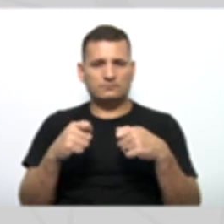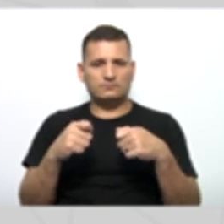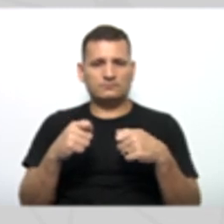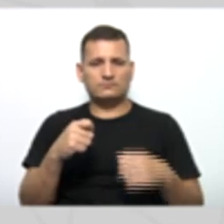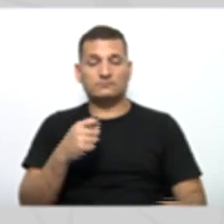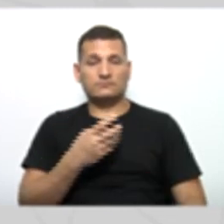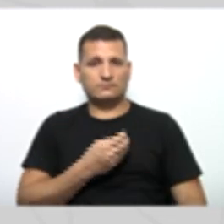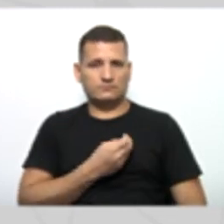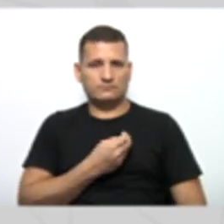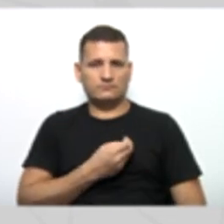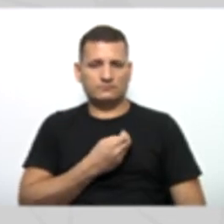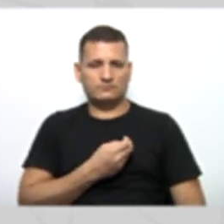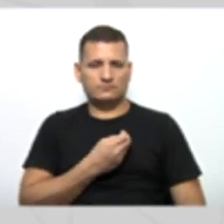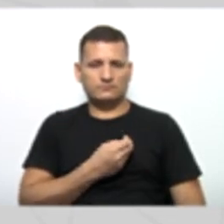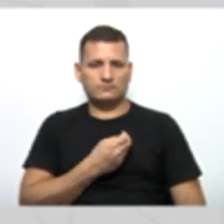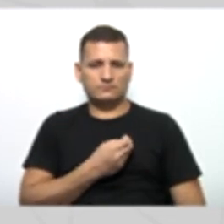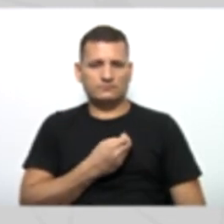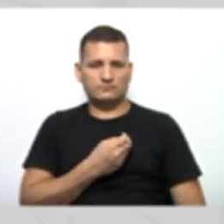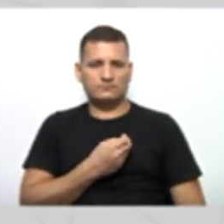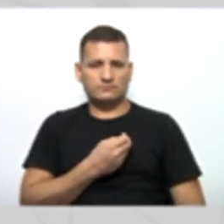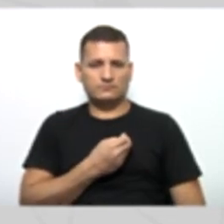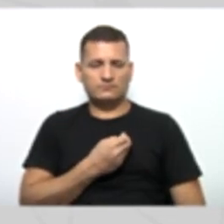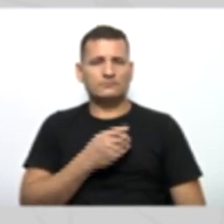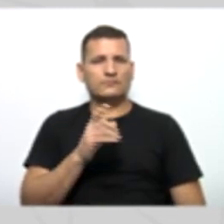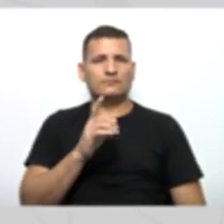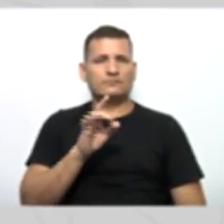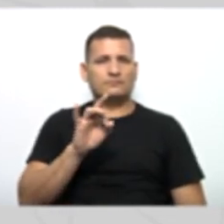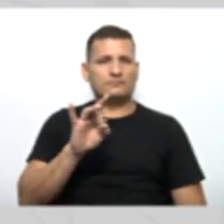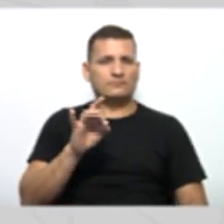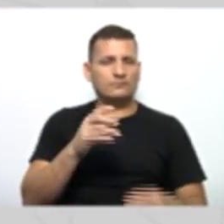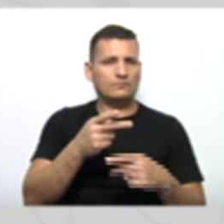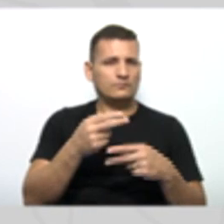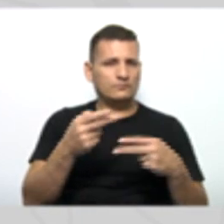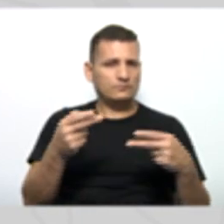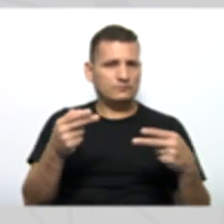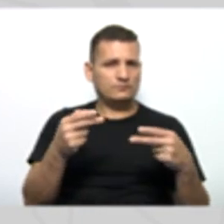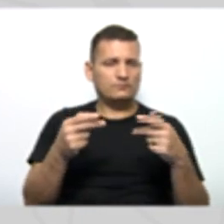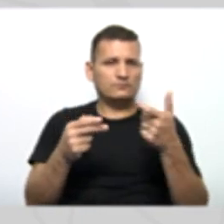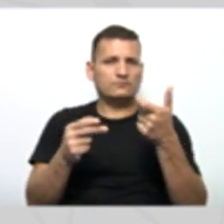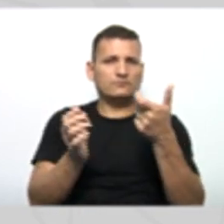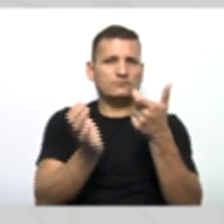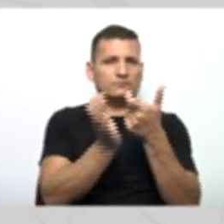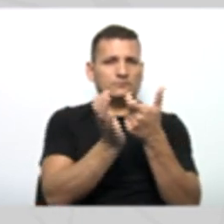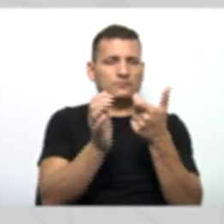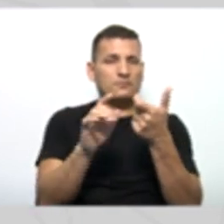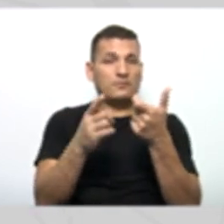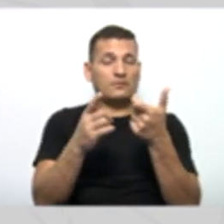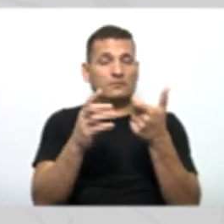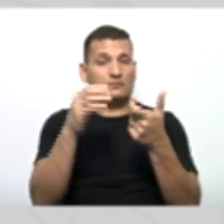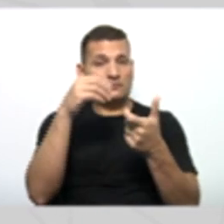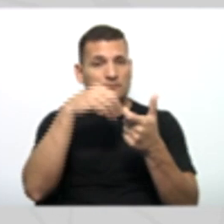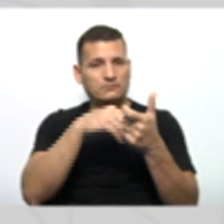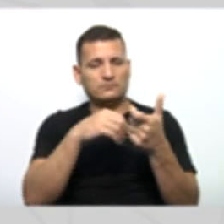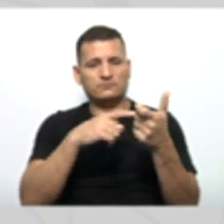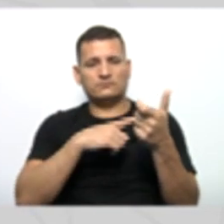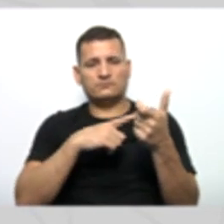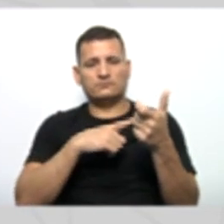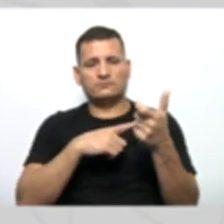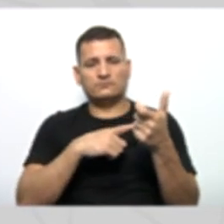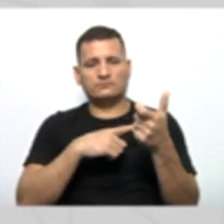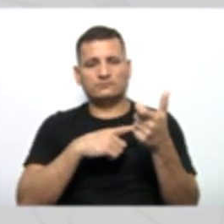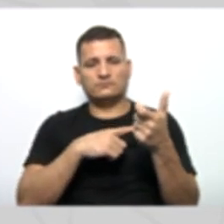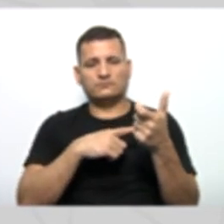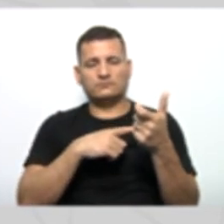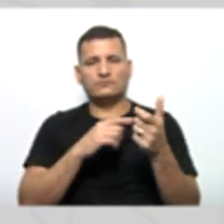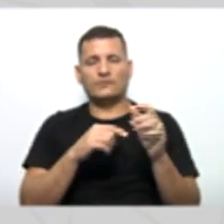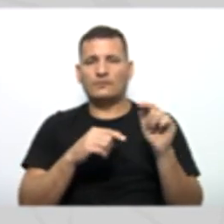Não podemos pensar no objeto da classe principal sem os objetos que ela compõe. Veja bem aqui, ó. Aqui, ó, é